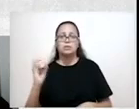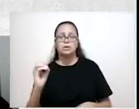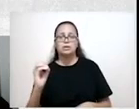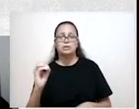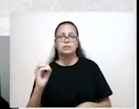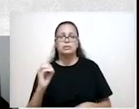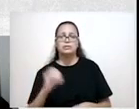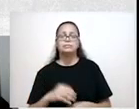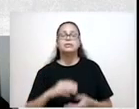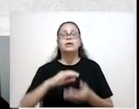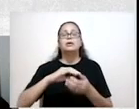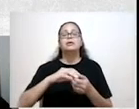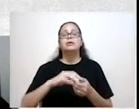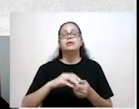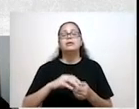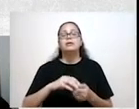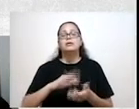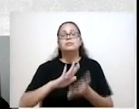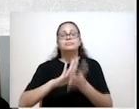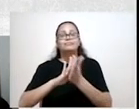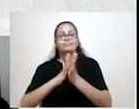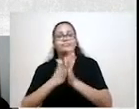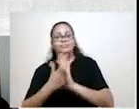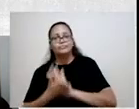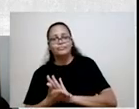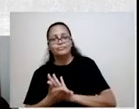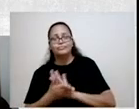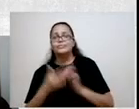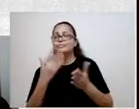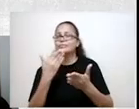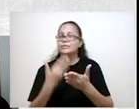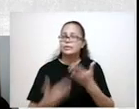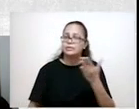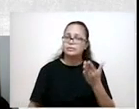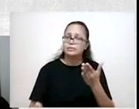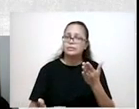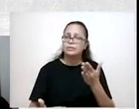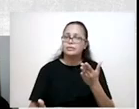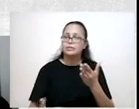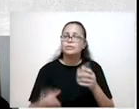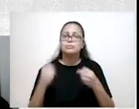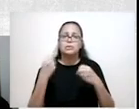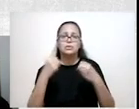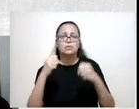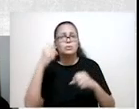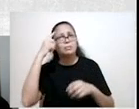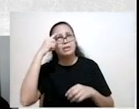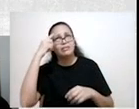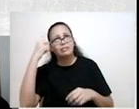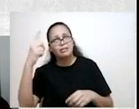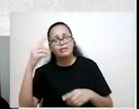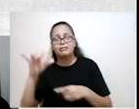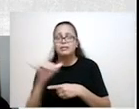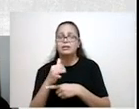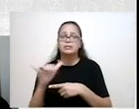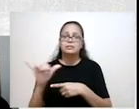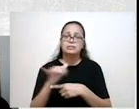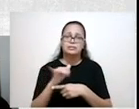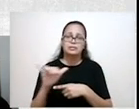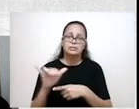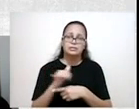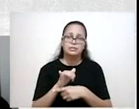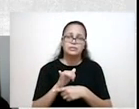Com essa derrota, Hitler teve que repensar suas estratégias. Para tentar eliminar a resistência